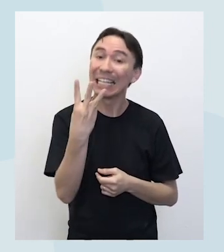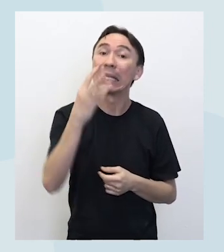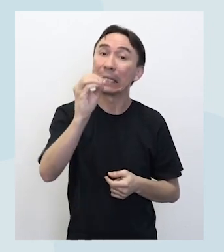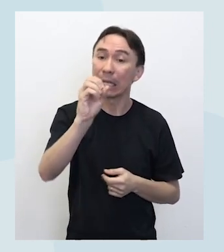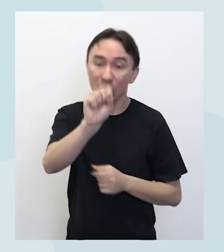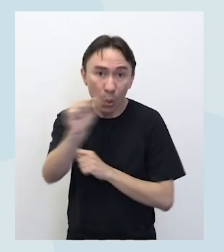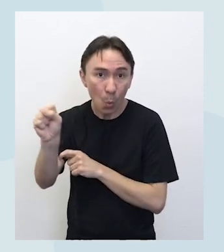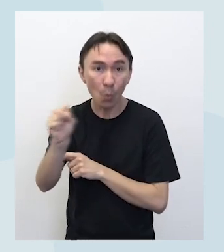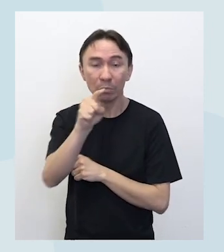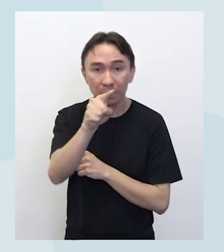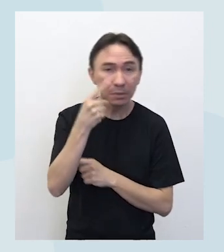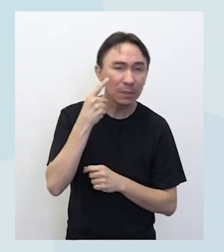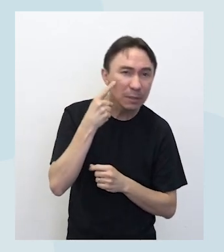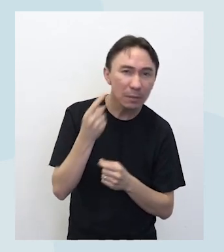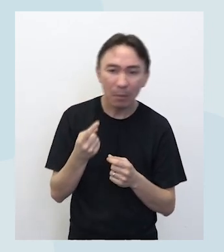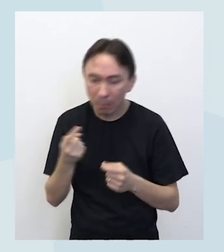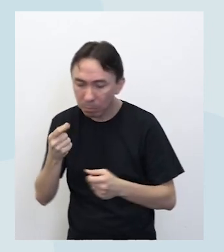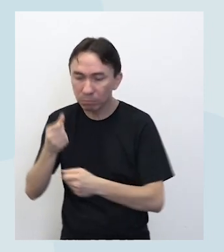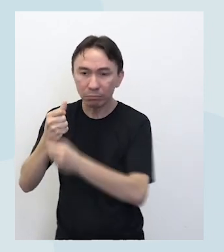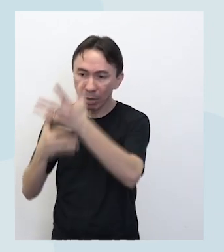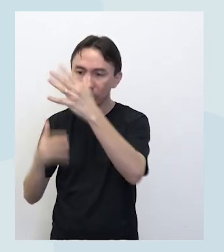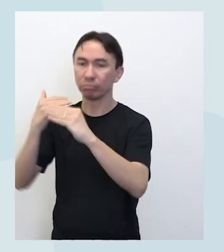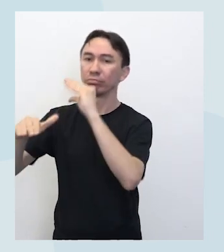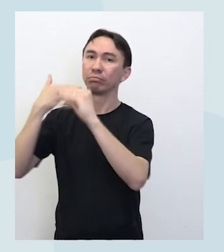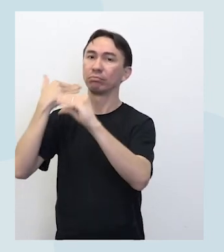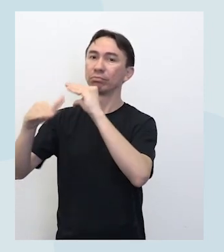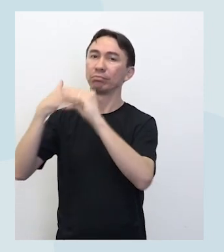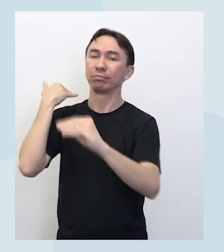compartilharem e comentarem sobre essa frase. Vamos lá?